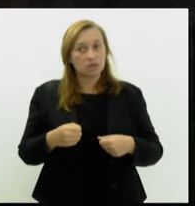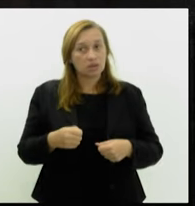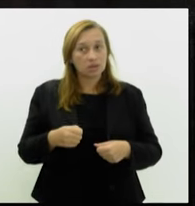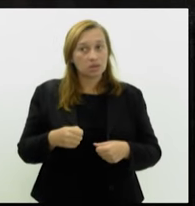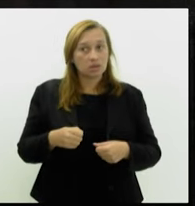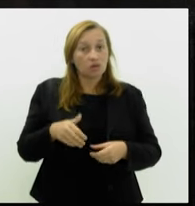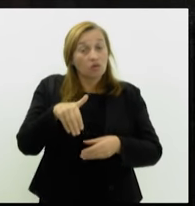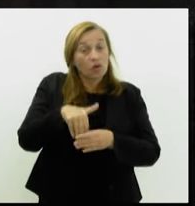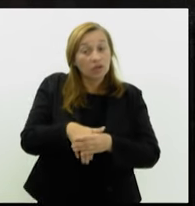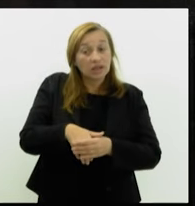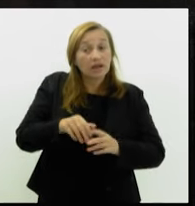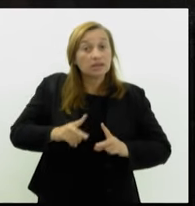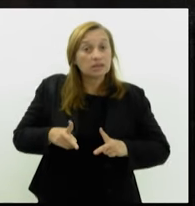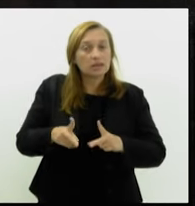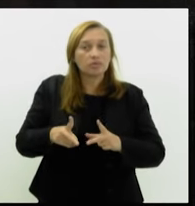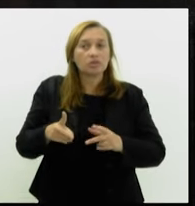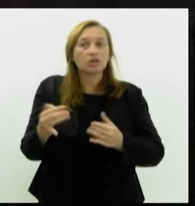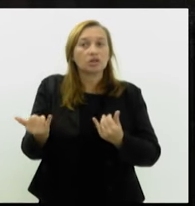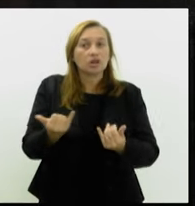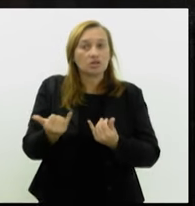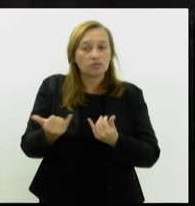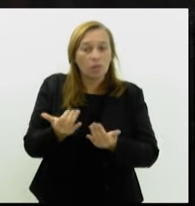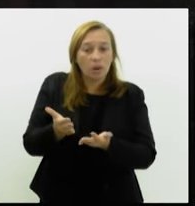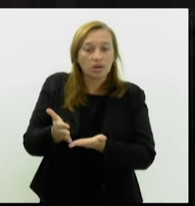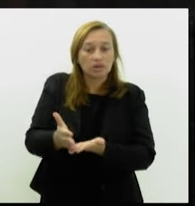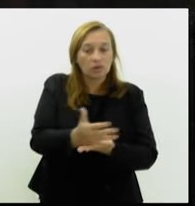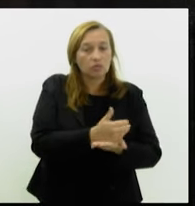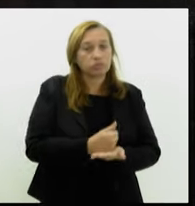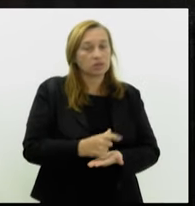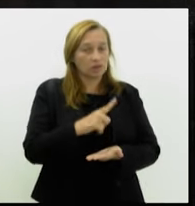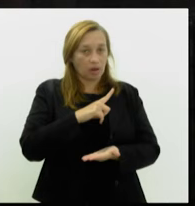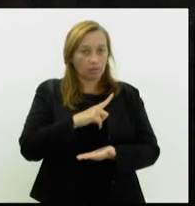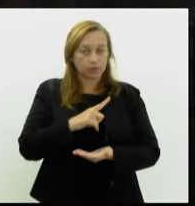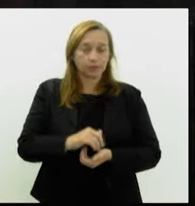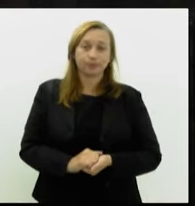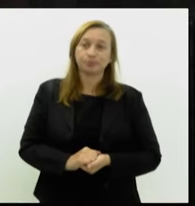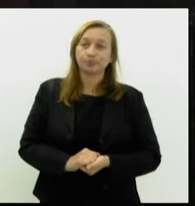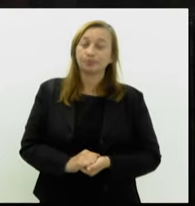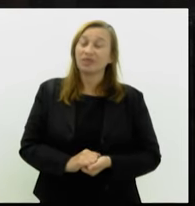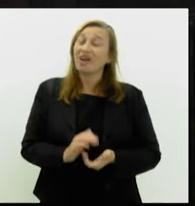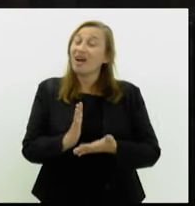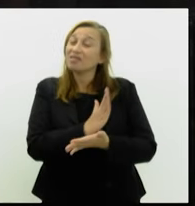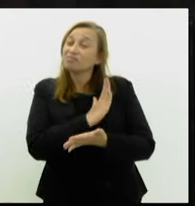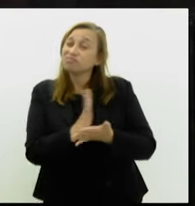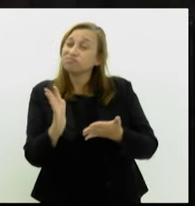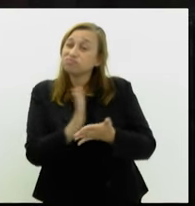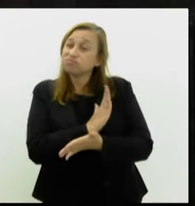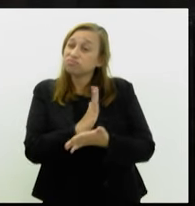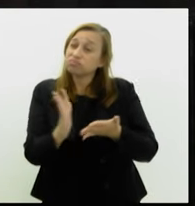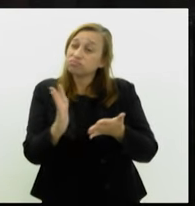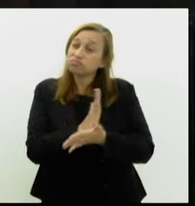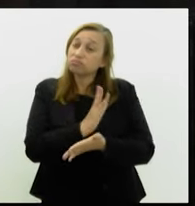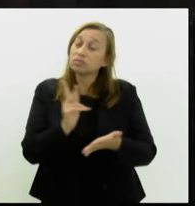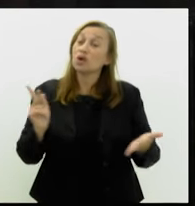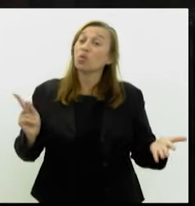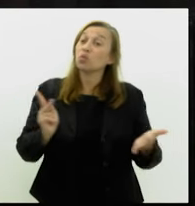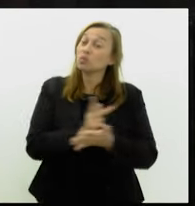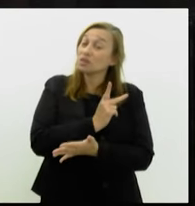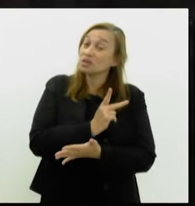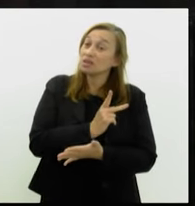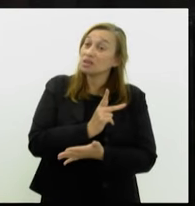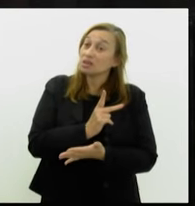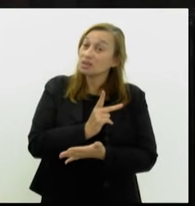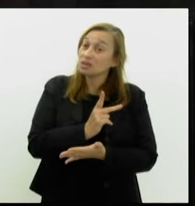cima dos dados que a gente possui. E, muitas vezes, o que vem acontecendo com